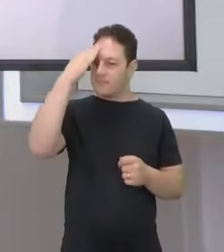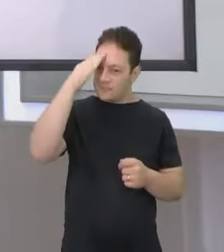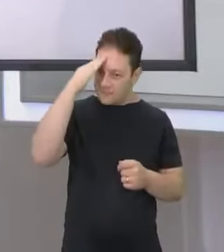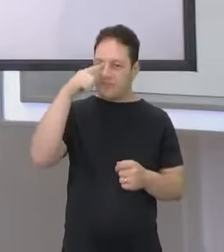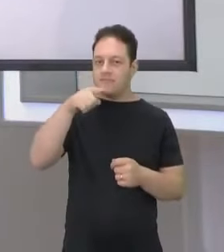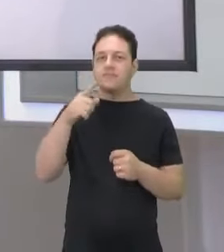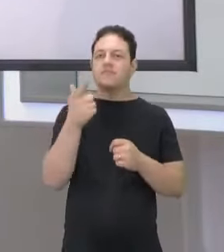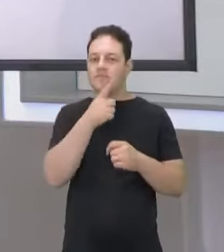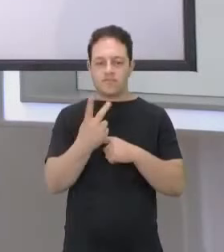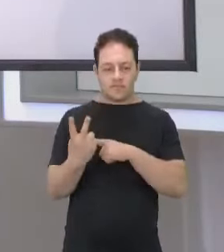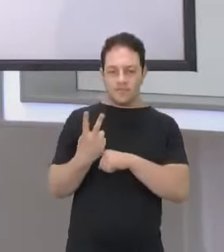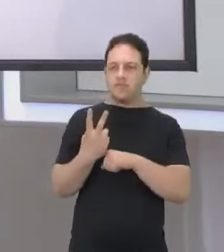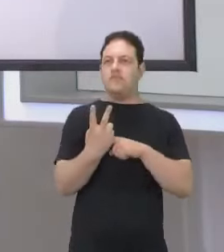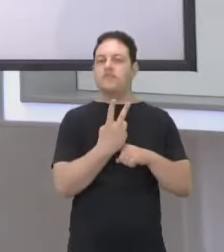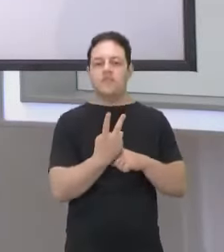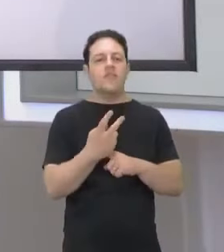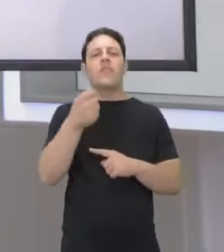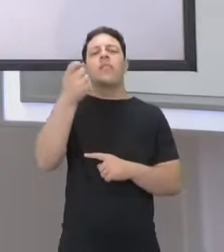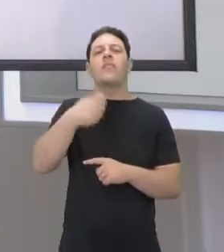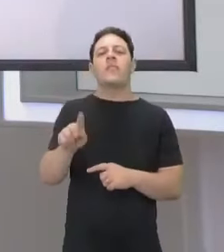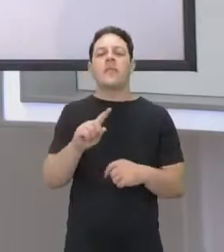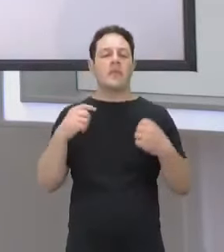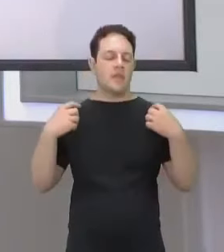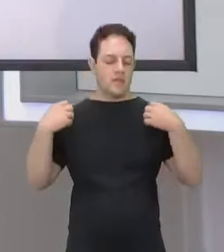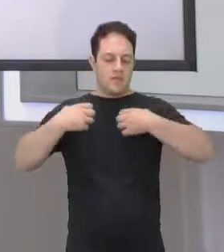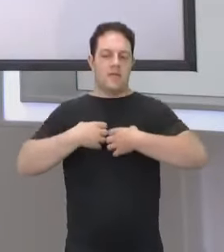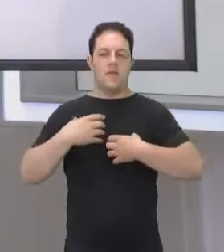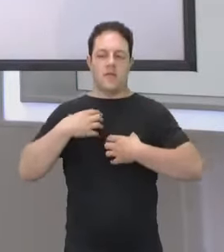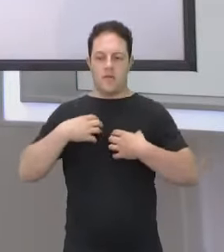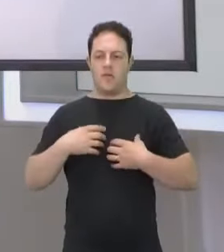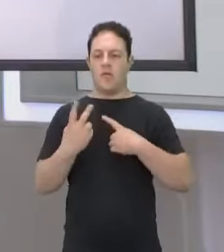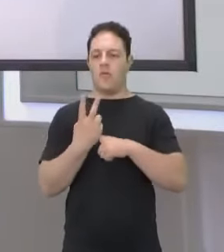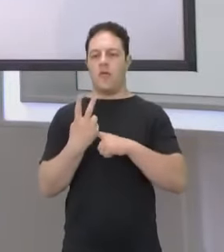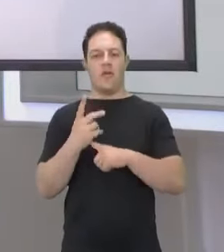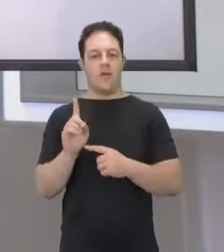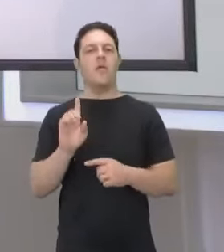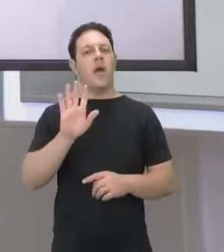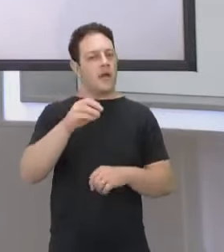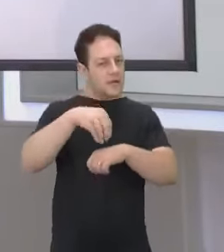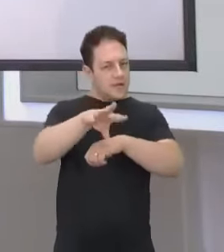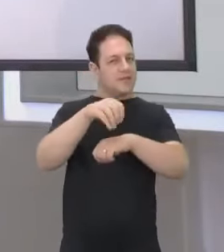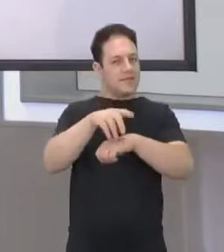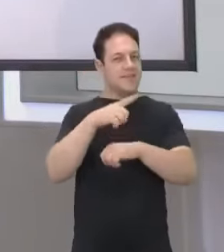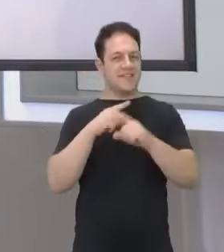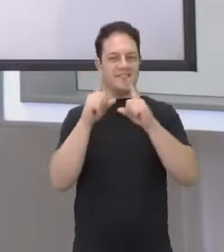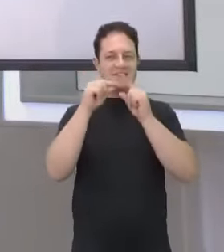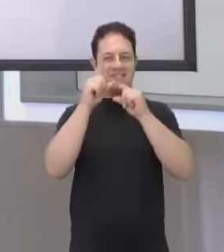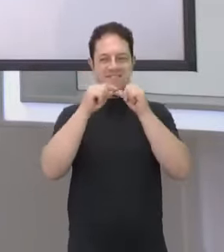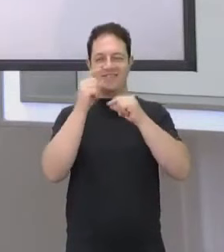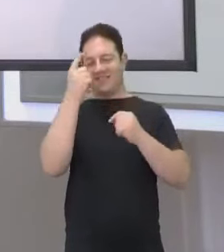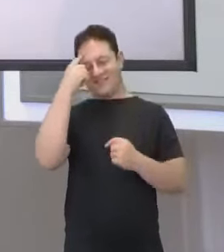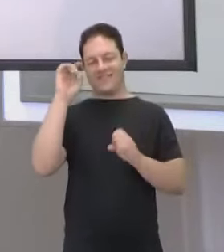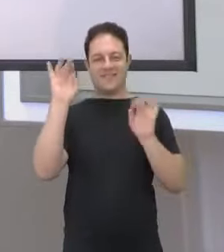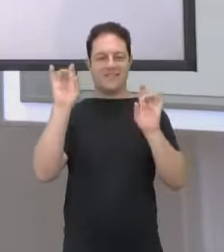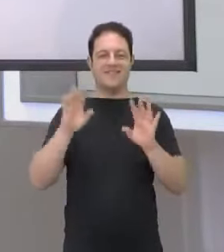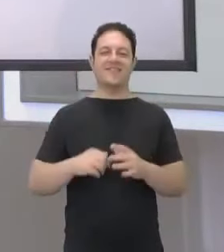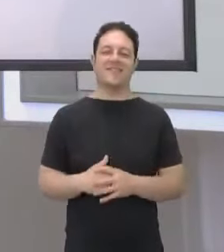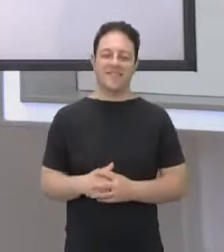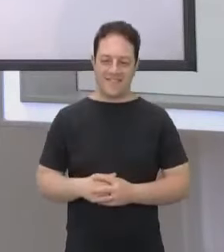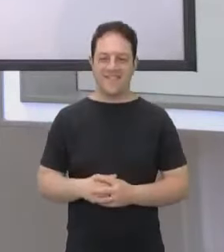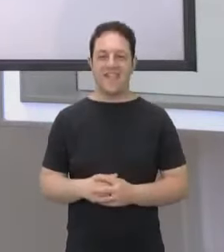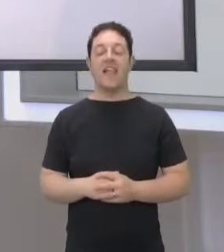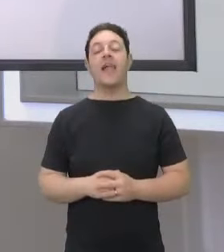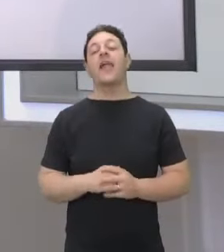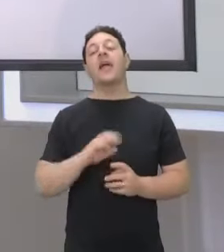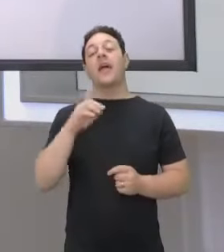sistema de defesa civil sem necessariamente usar o colete, mas vão ganhar um monte de estrelinhas. Boa. Vamos lá.